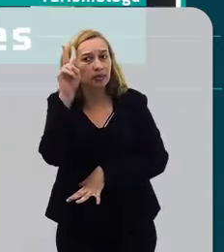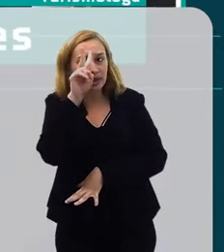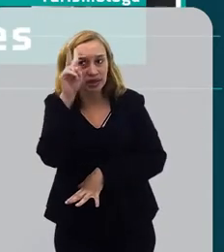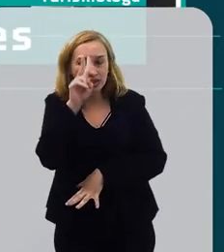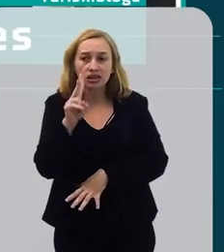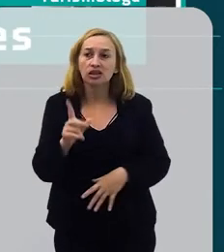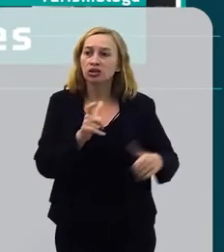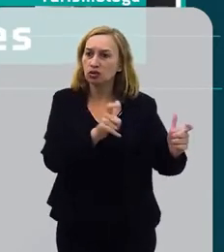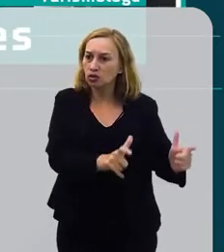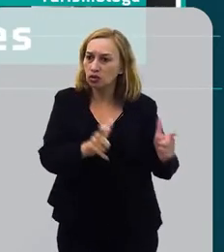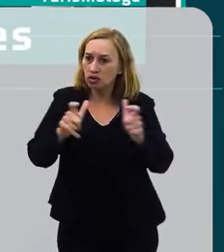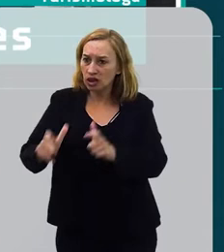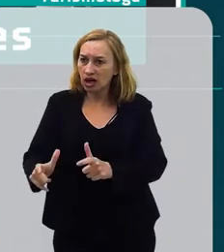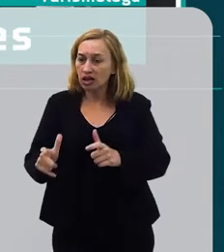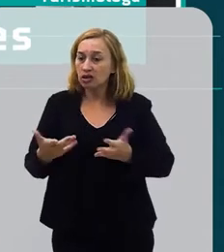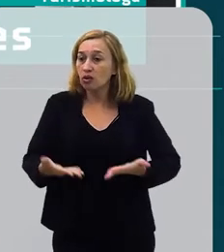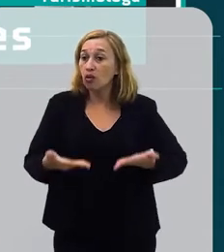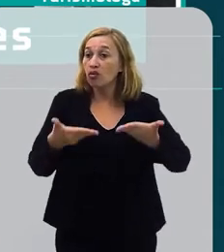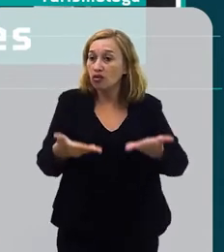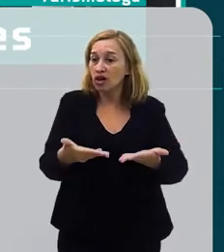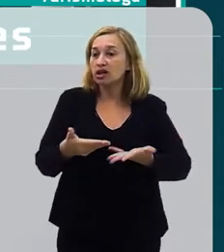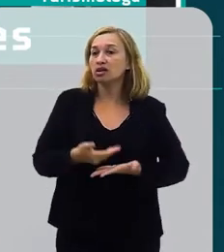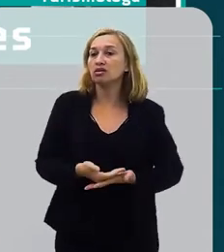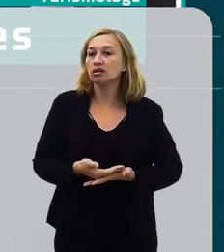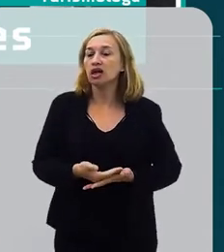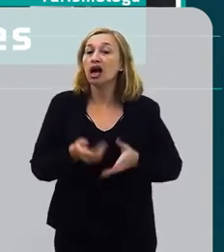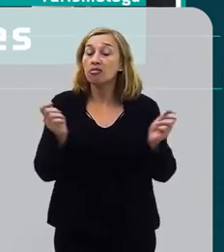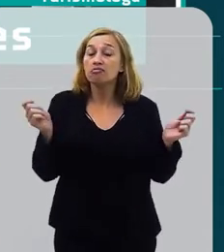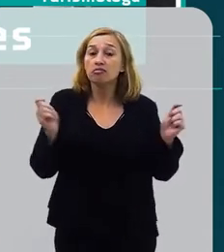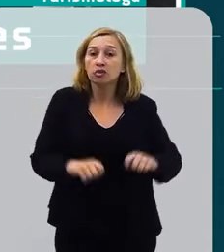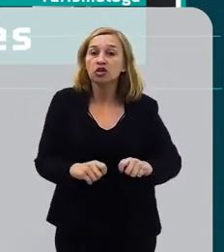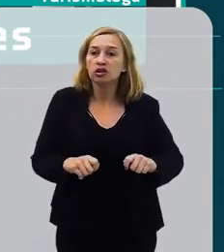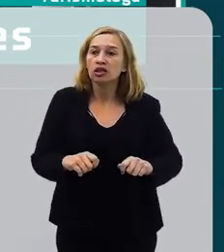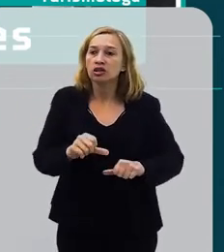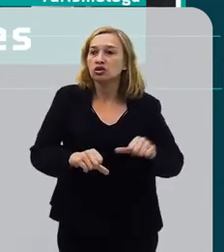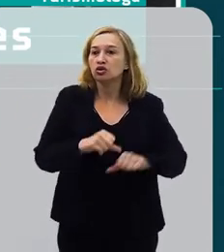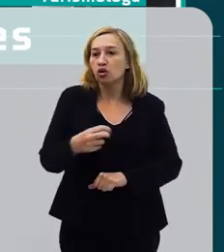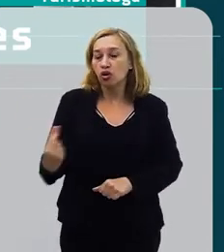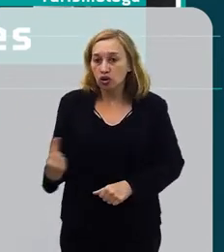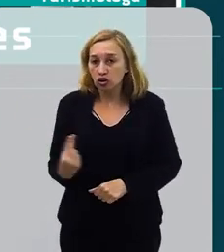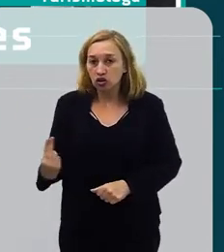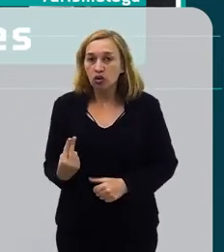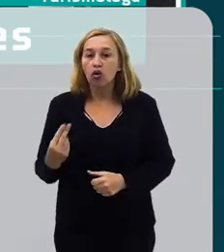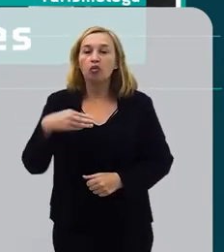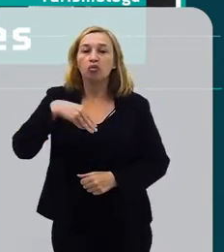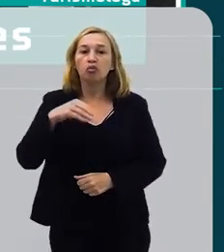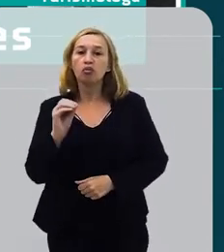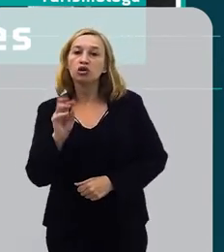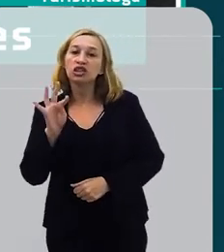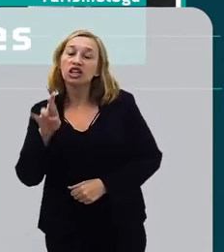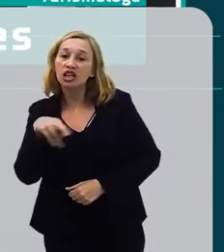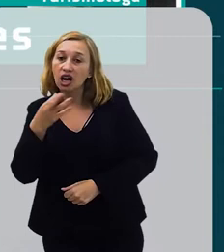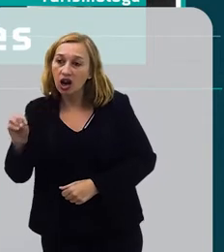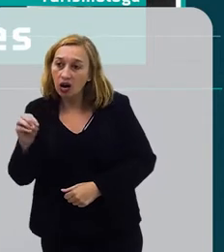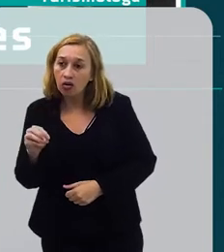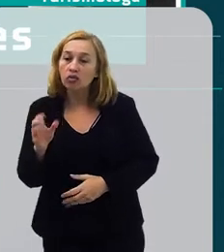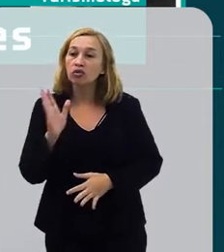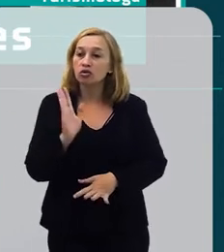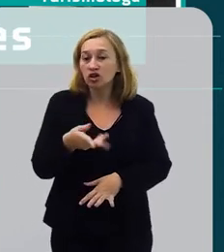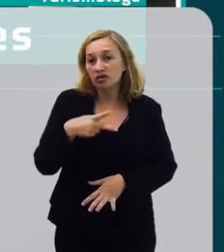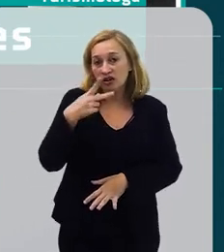Então, lembrando que esses lugares que ofertam essa possibilidade, né, esses